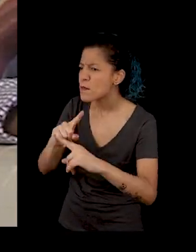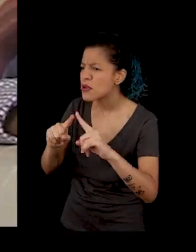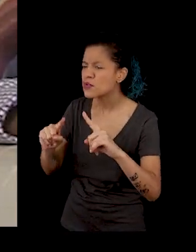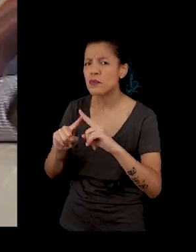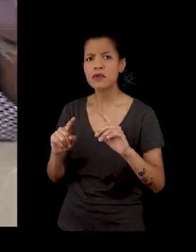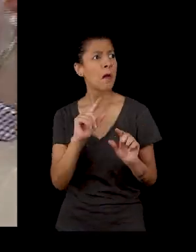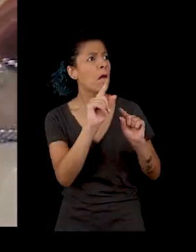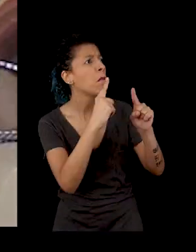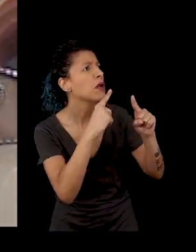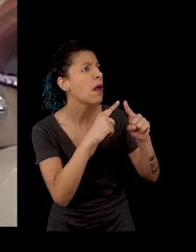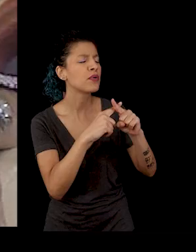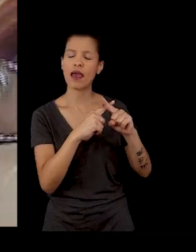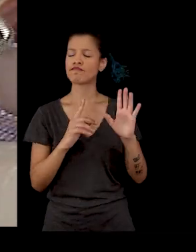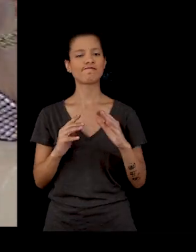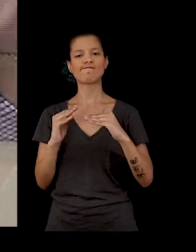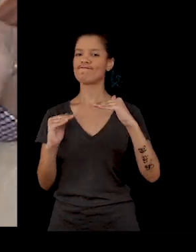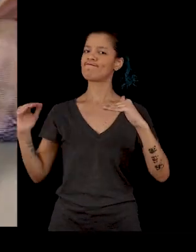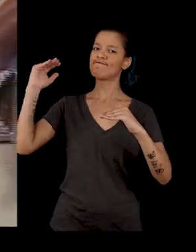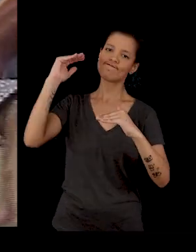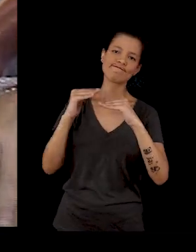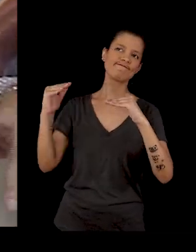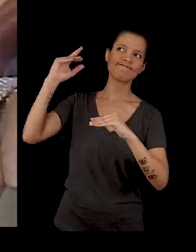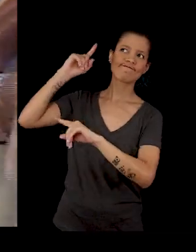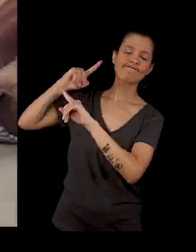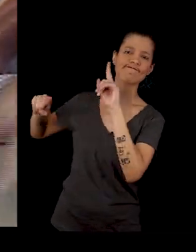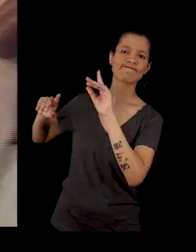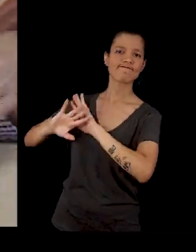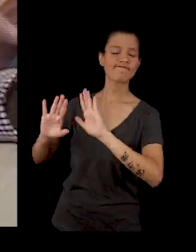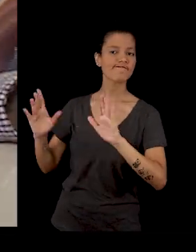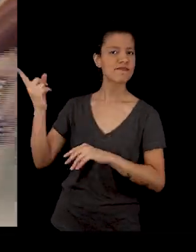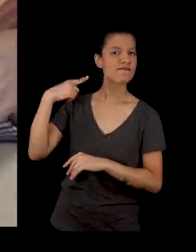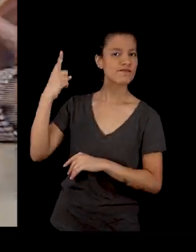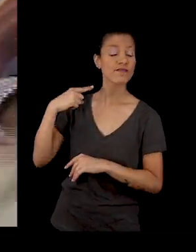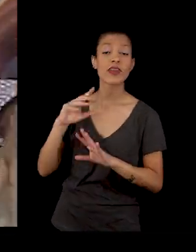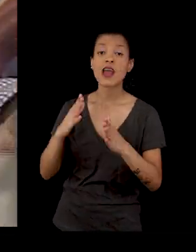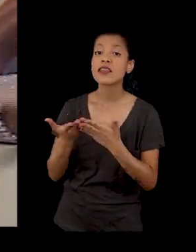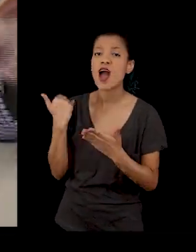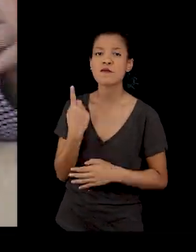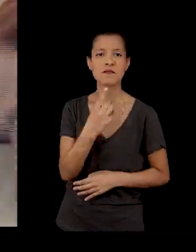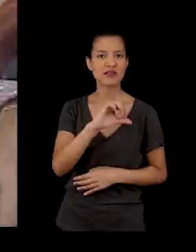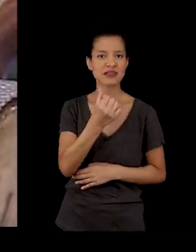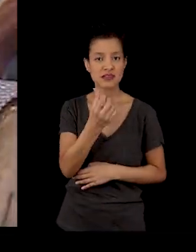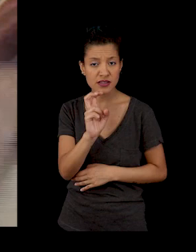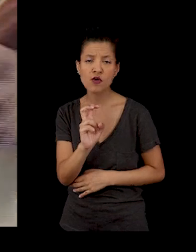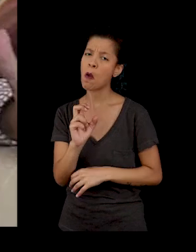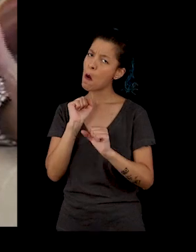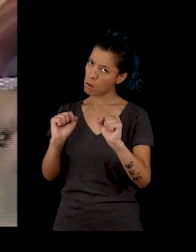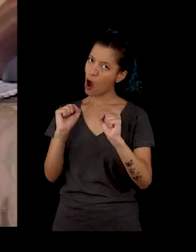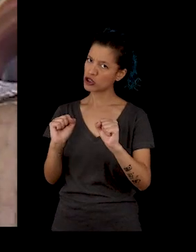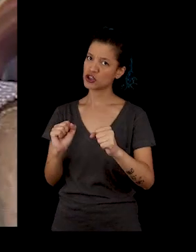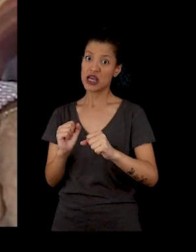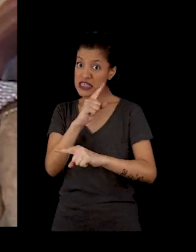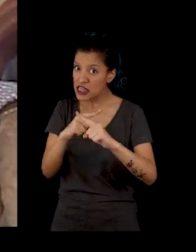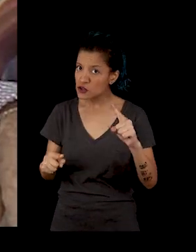quê, diziam sempre, a proibição vem de cima e tal. E, naquela época, em 65, ainda se podia